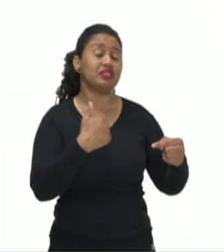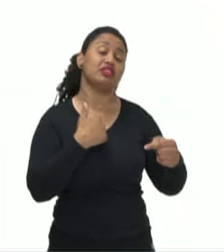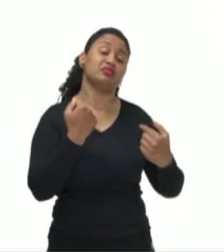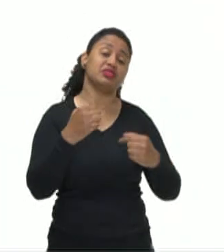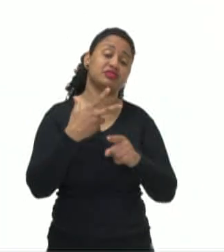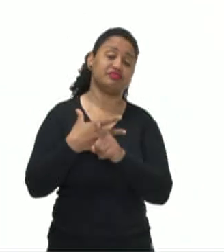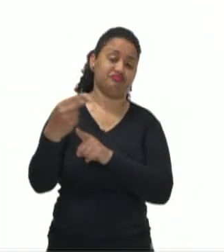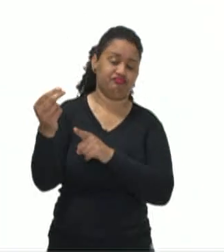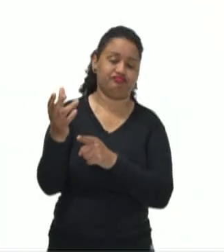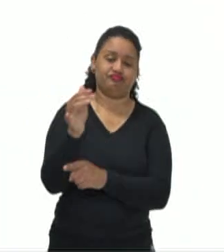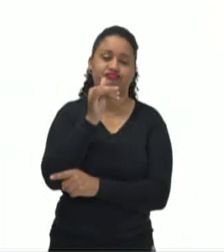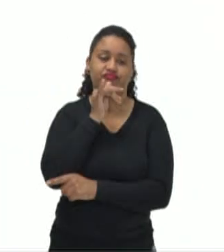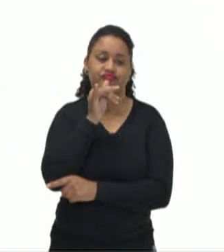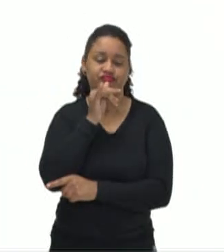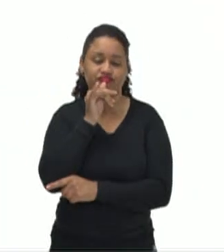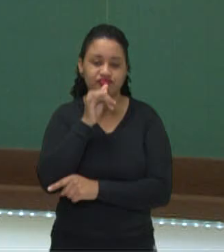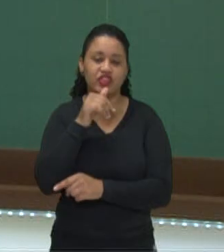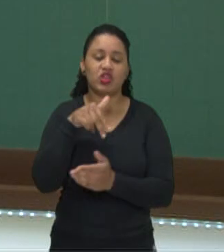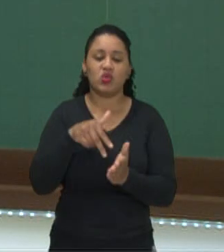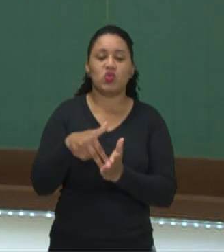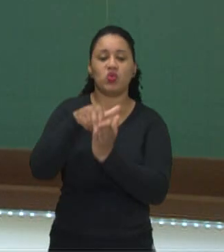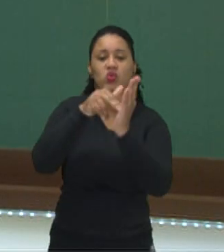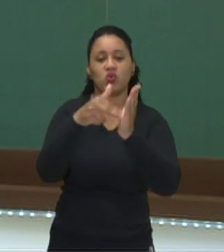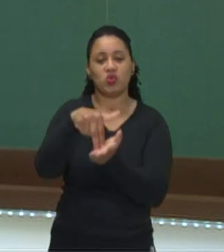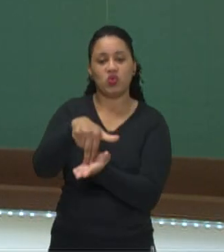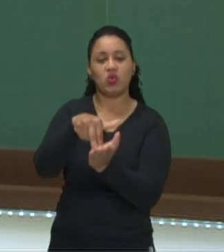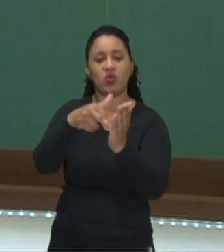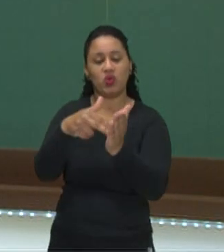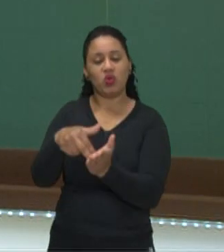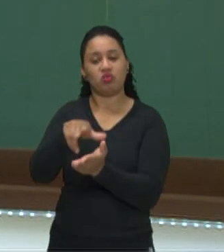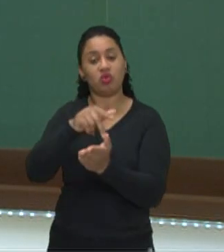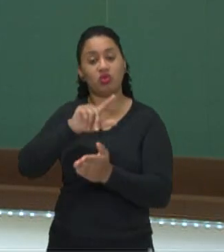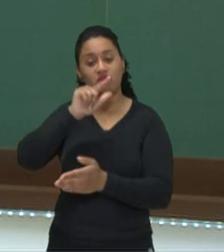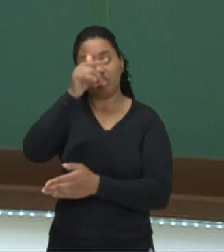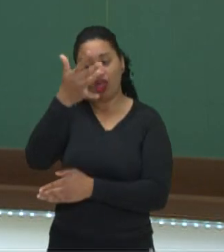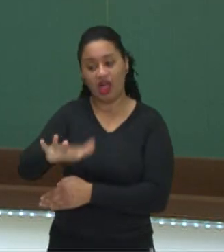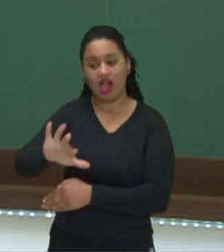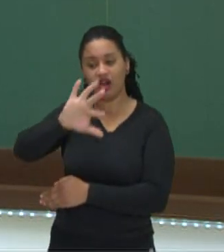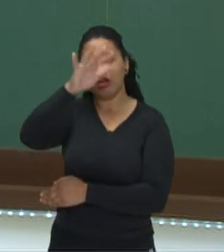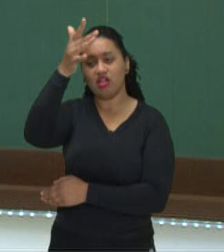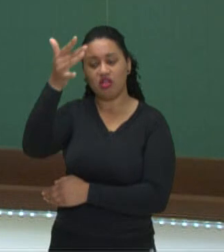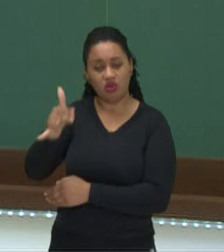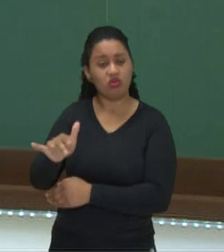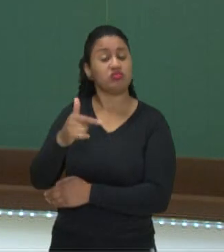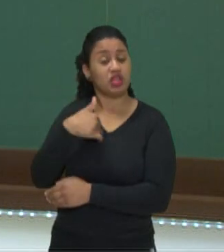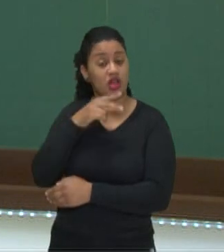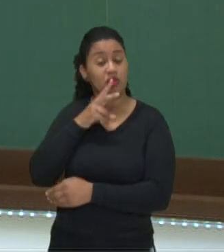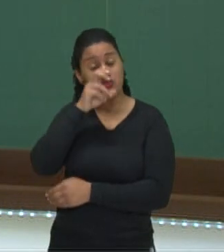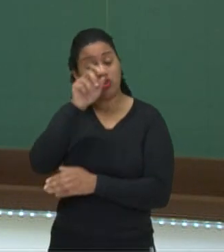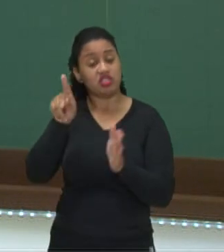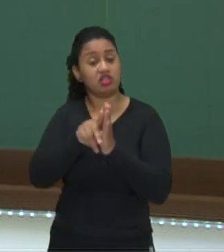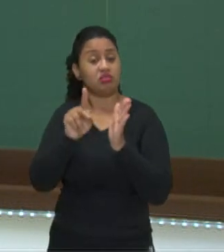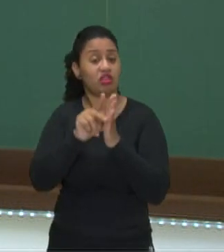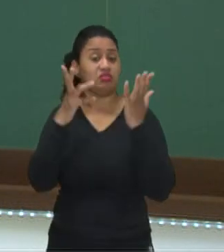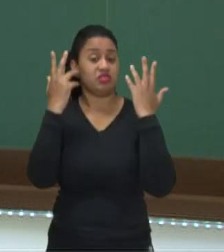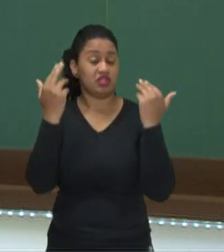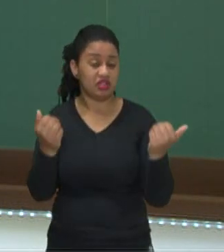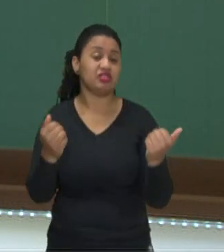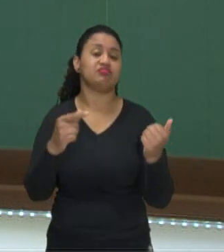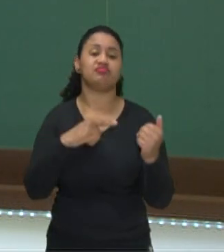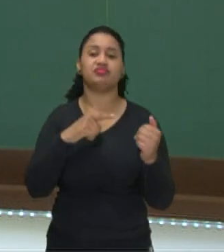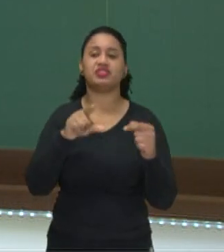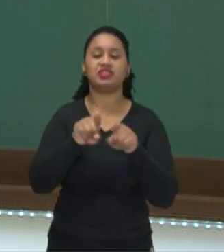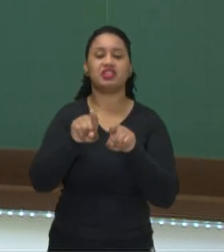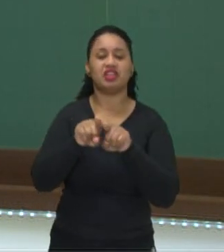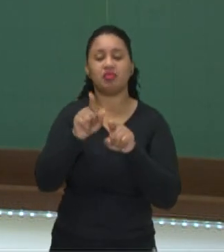vencidos. Exemplo, o surf, que os atletas utilizam ali as ondas, então as ondas são uma força da natureza,